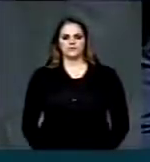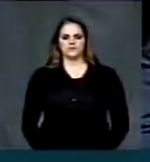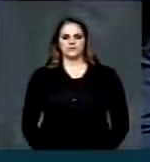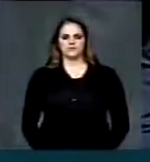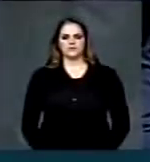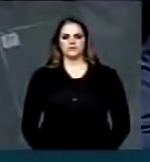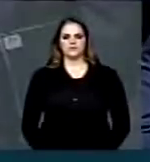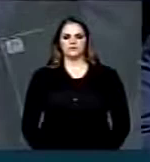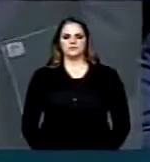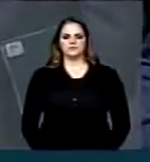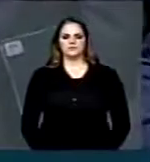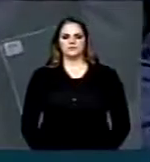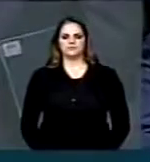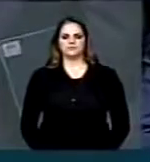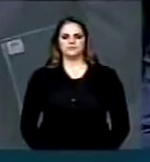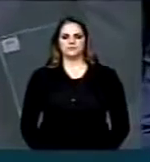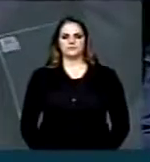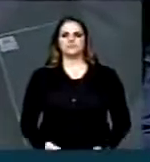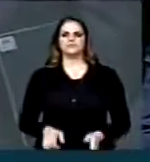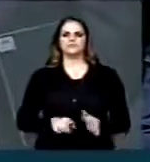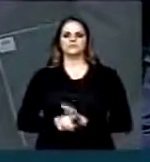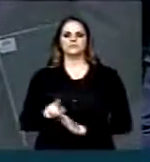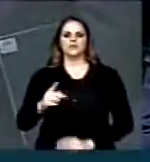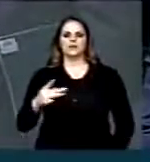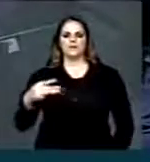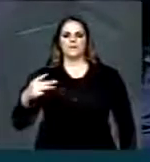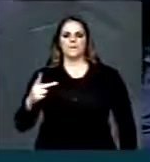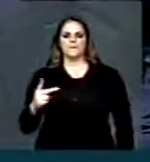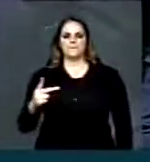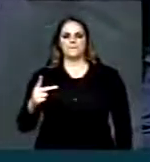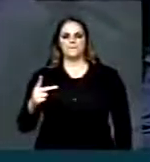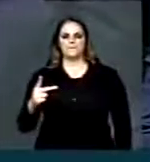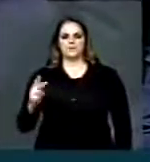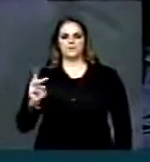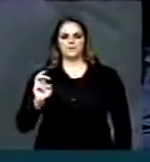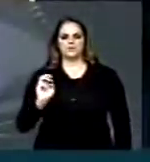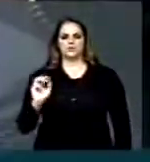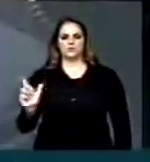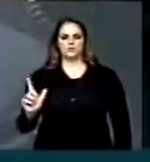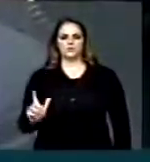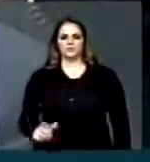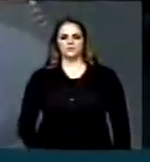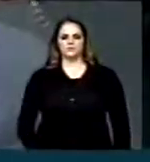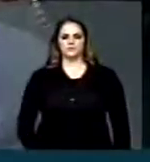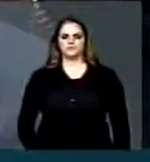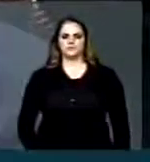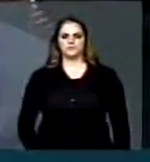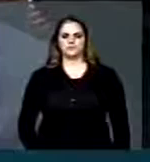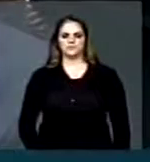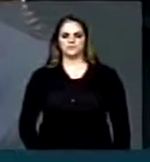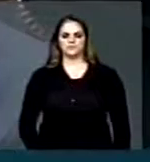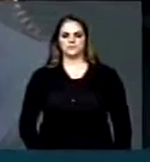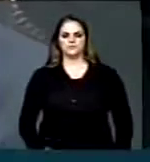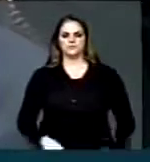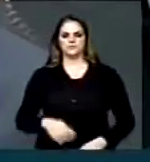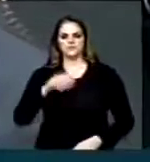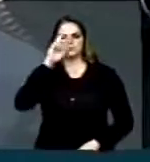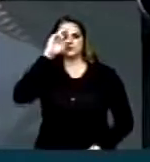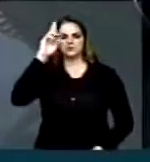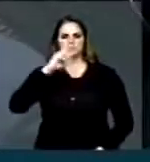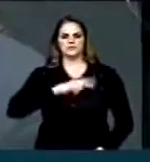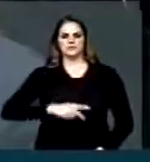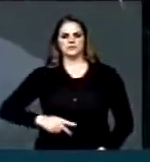como vota PMN. Pessoal. Senhor presidente, nós entendemos